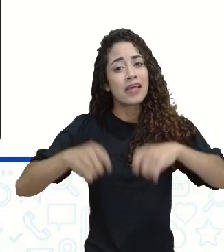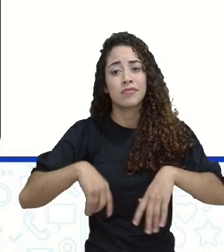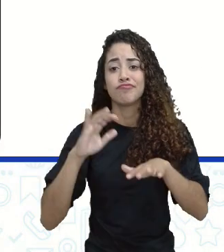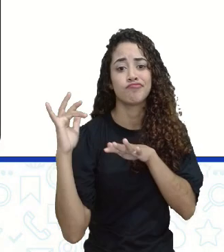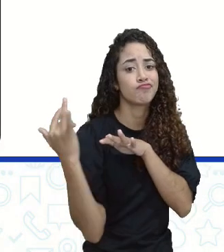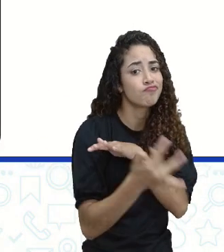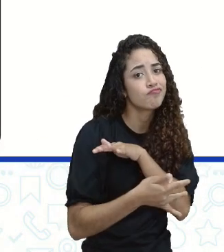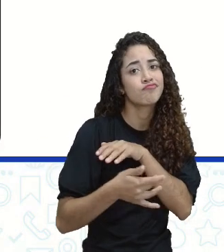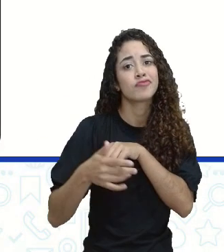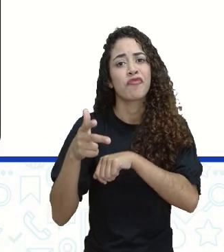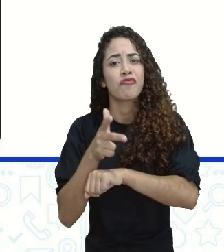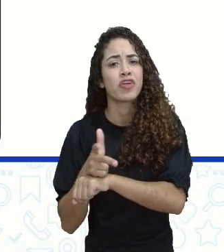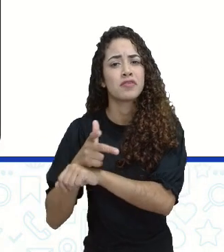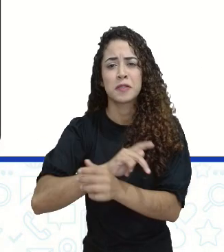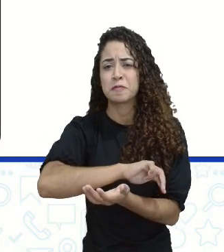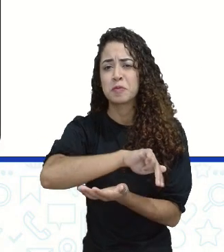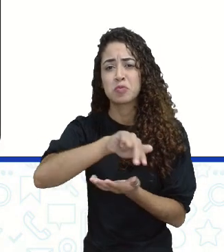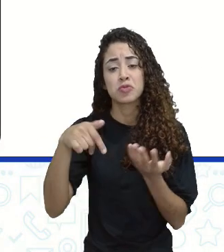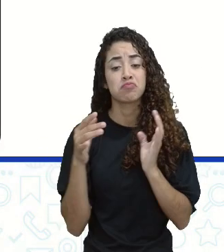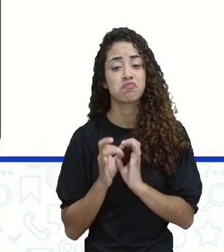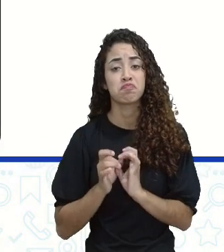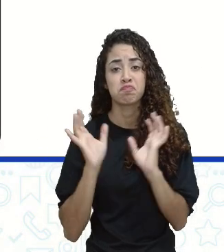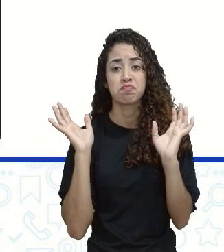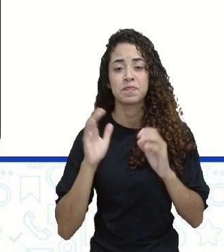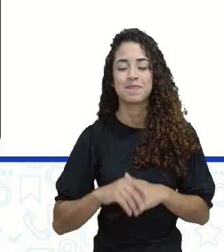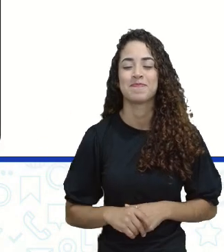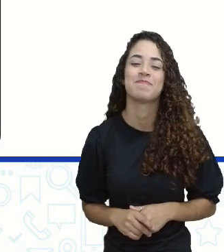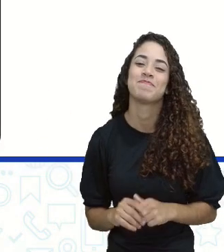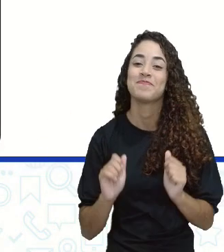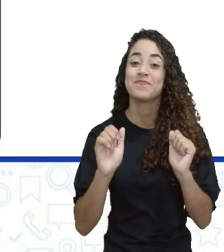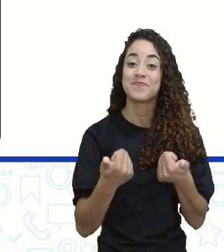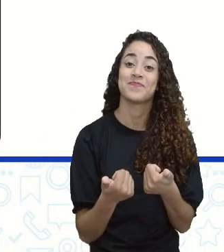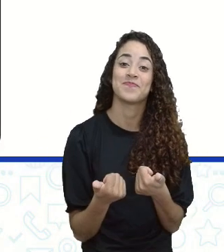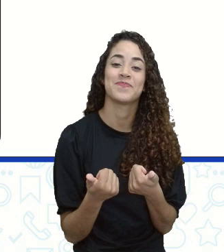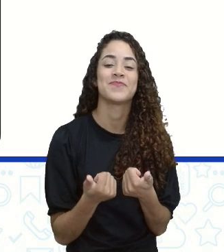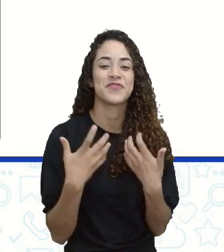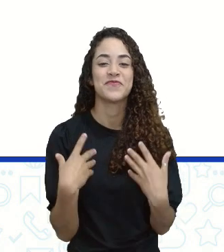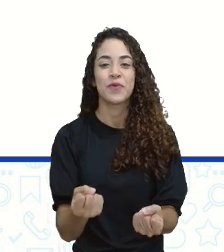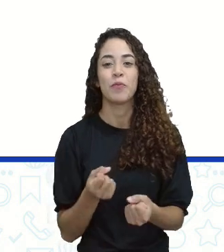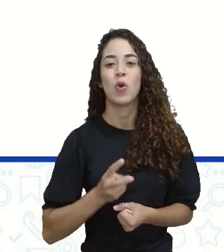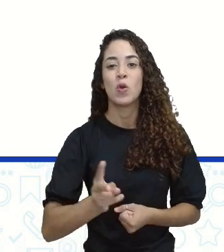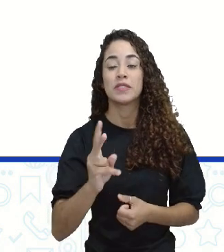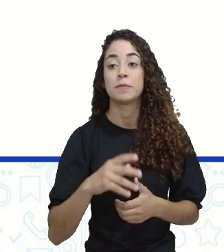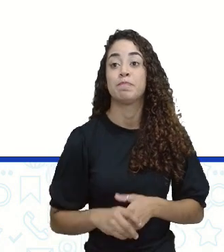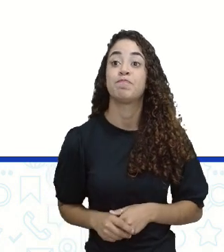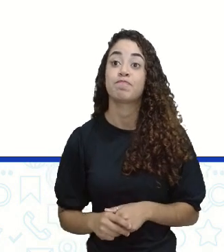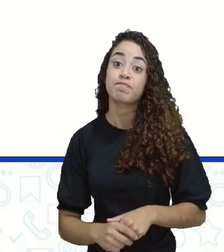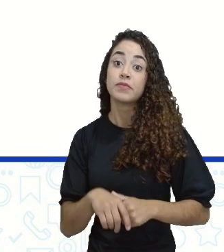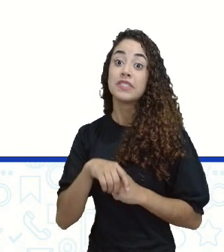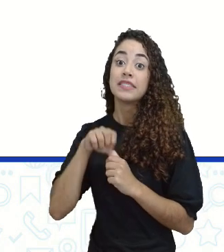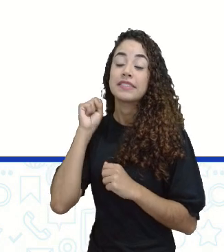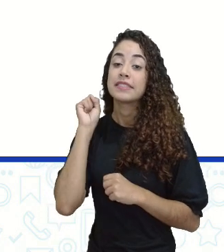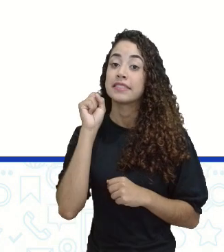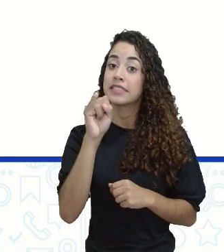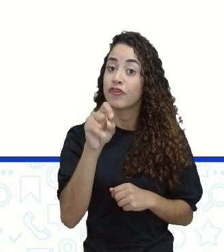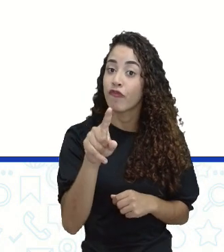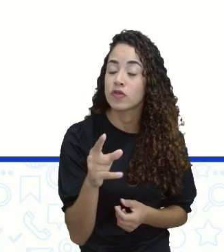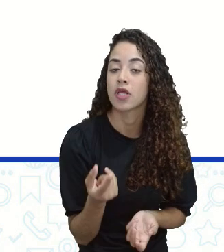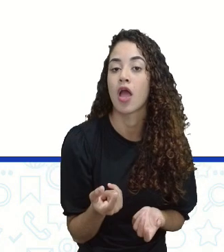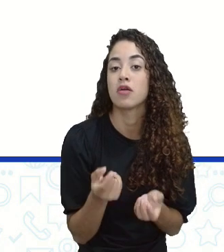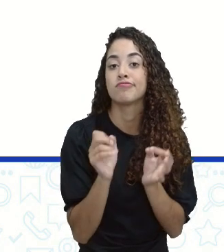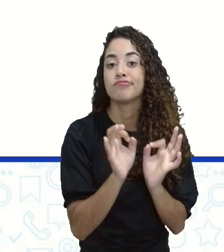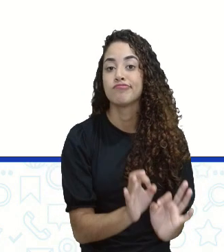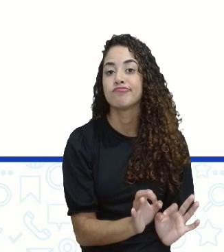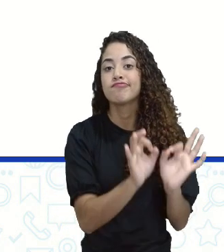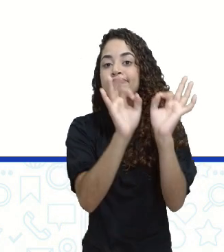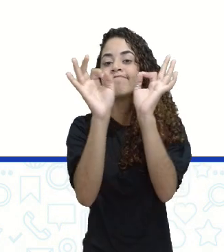sociais, tudo aí muito à vontade, tá? Então, vamos nessa. E se você é uma pessoa que está aí assistindo e